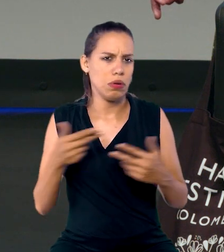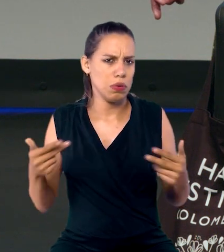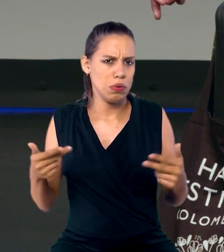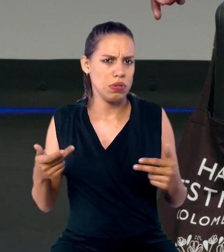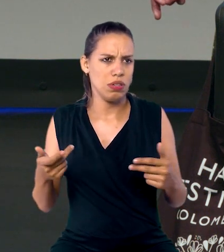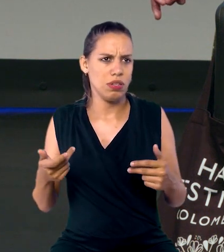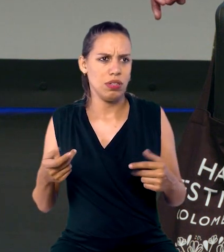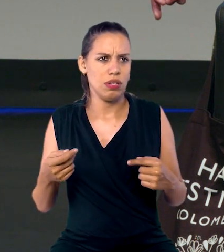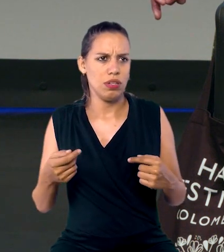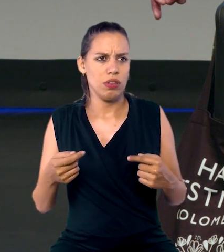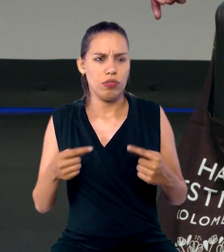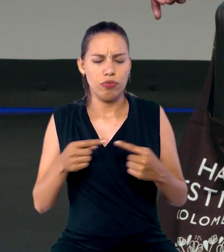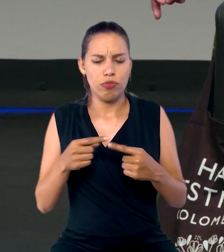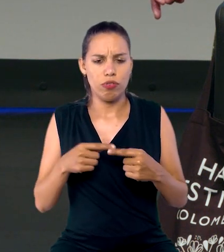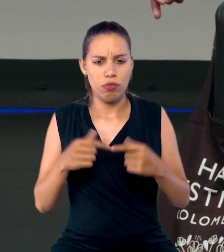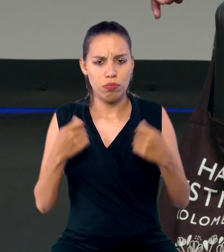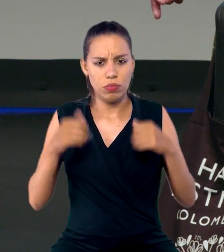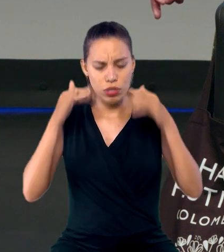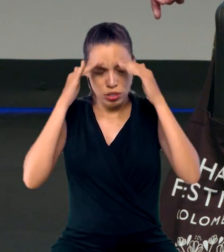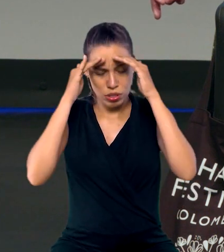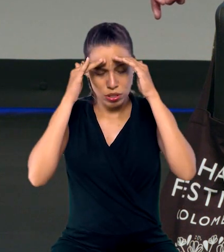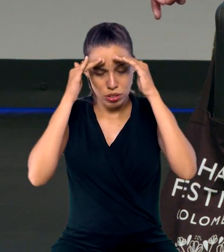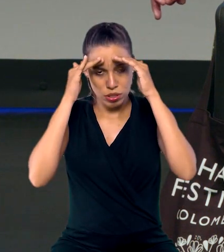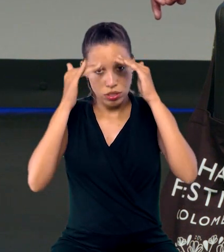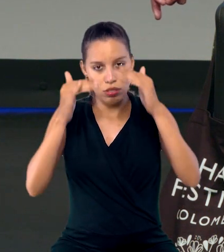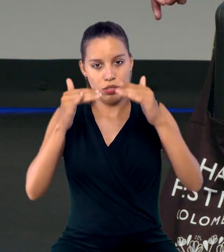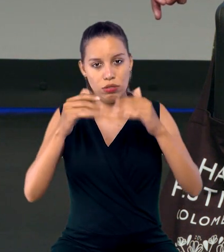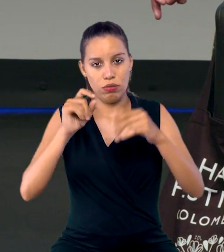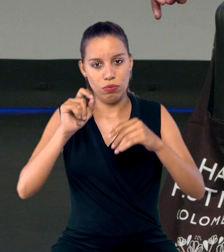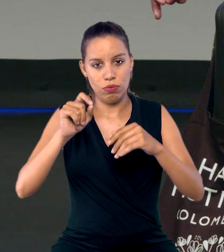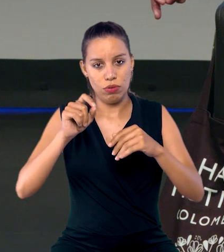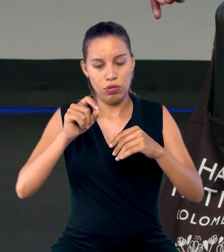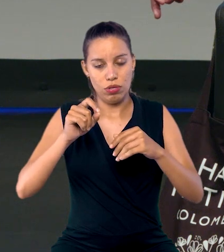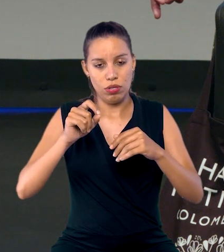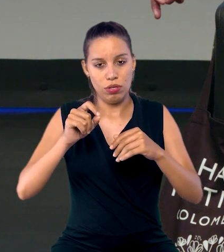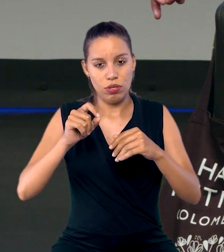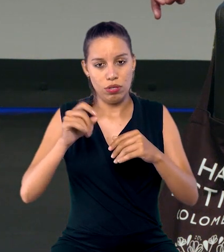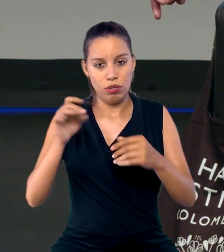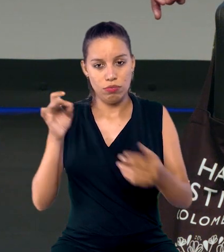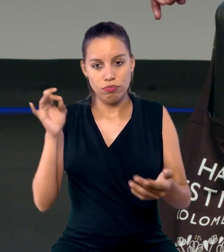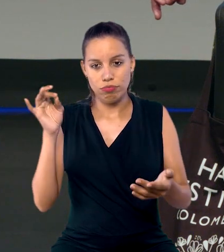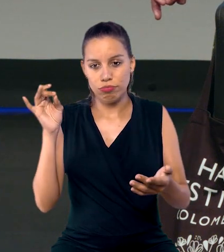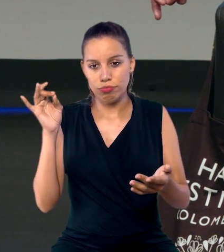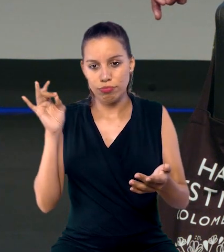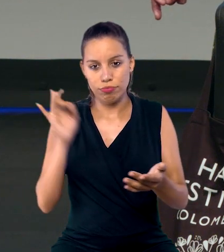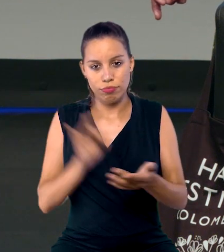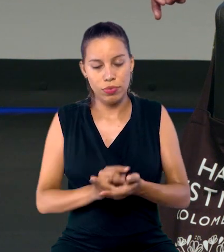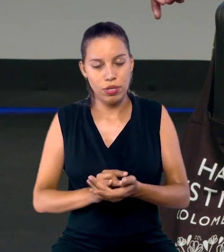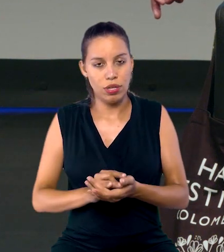coisa desobedecer ao que estava pré-determinado para seguir